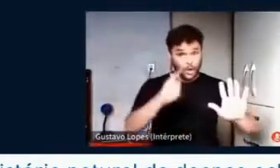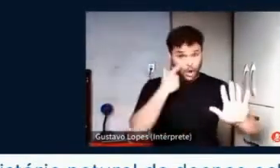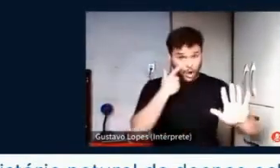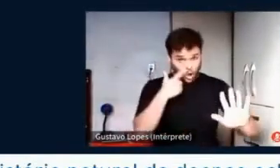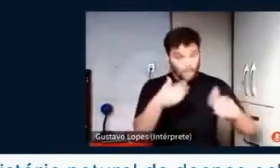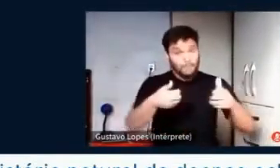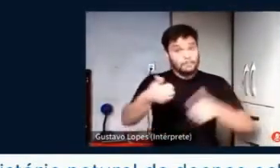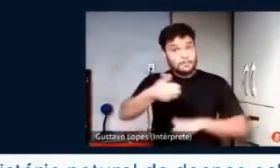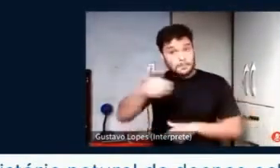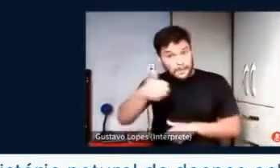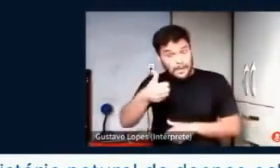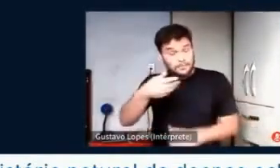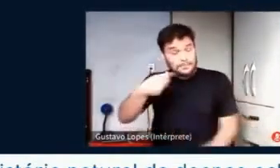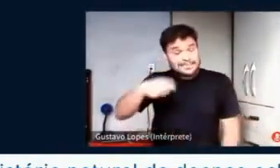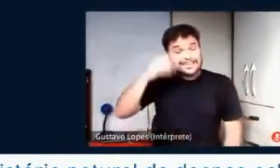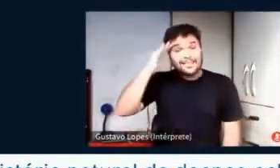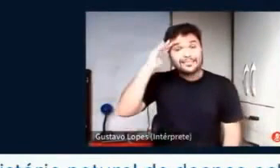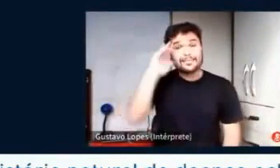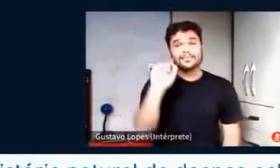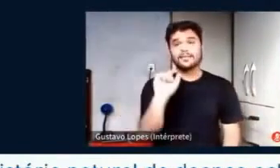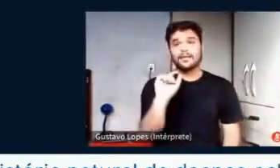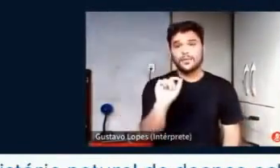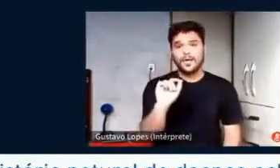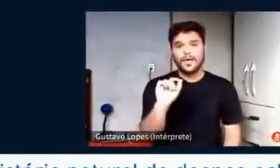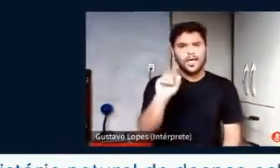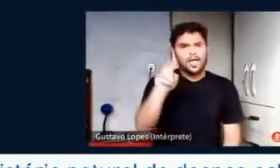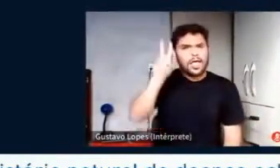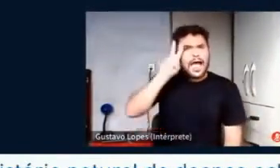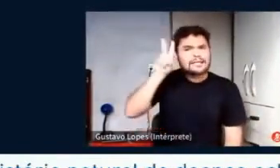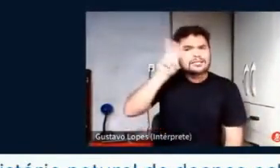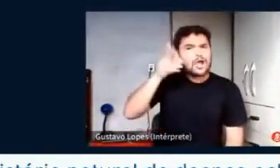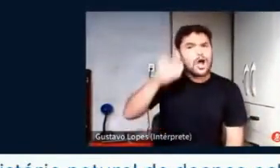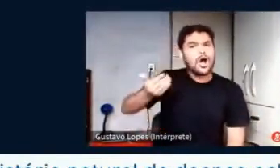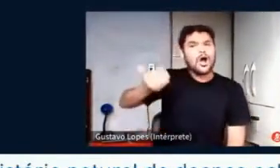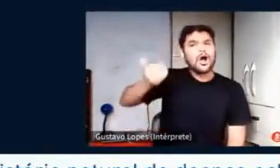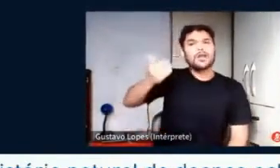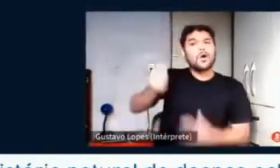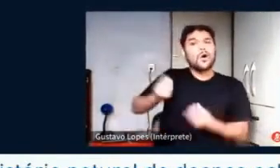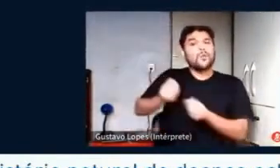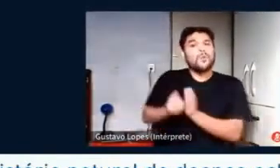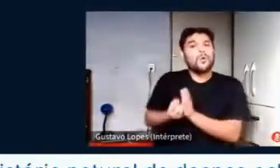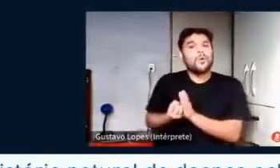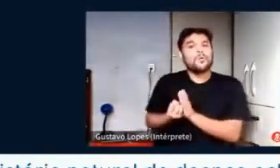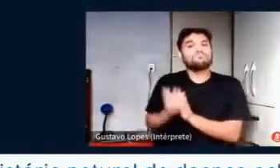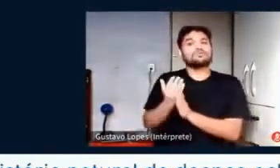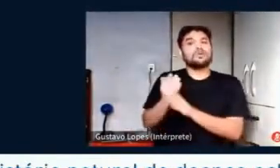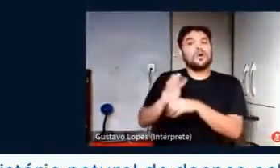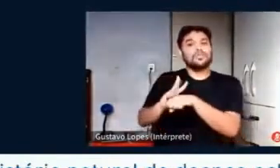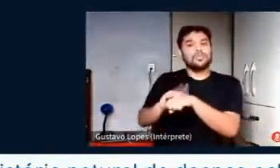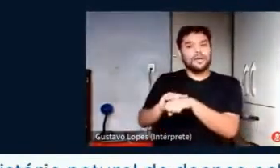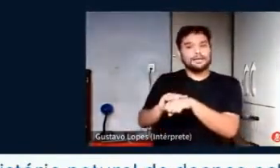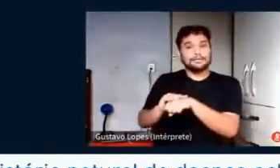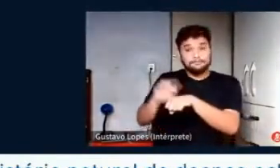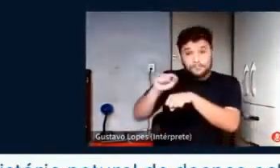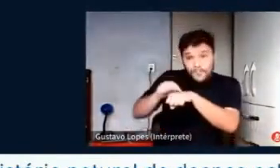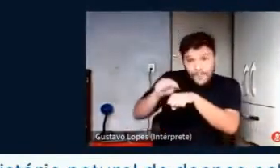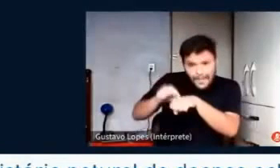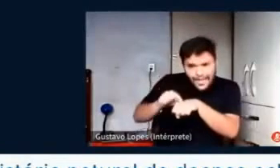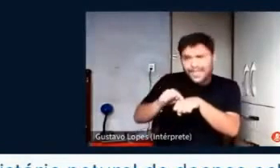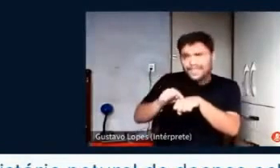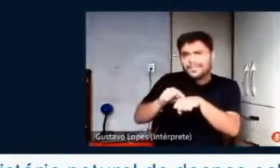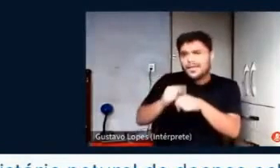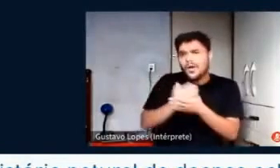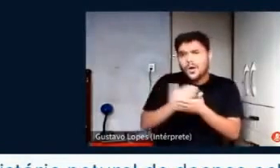vocês entendam a história natural da doença. As doenças, elas partem de uma